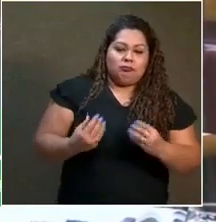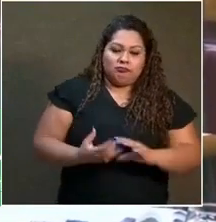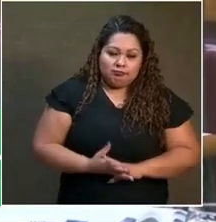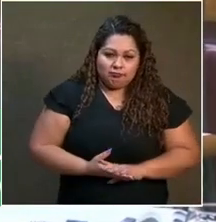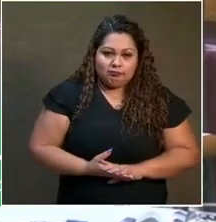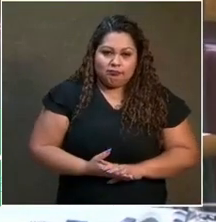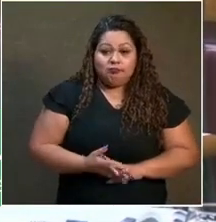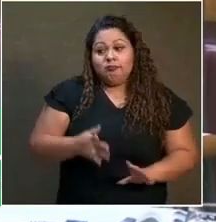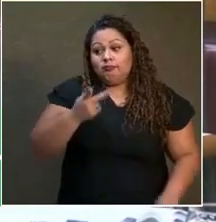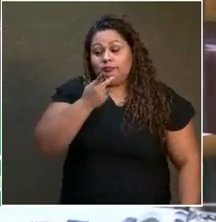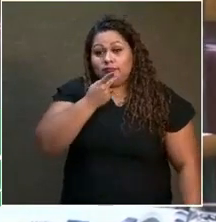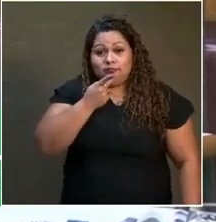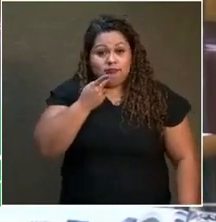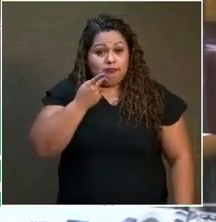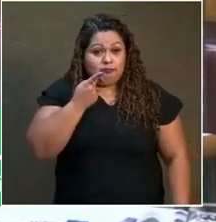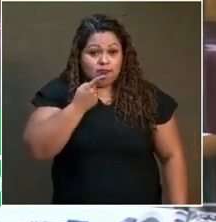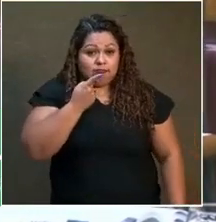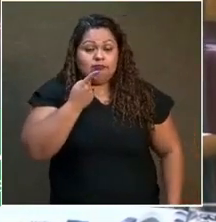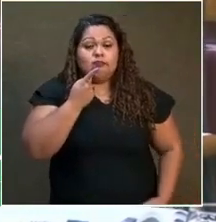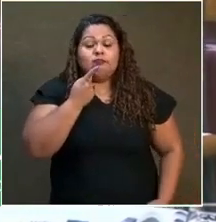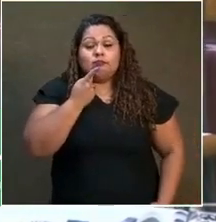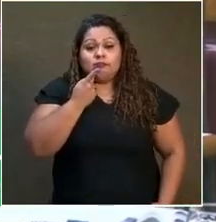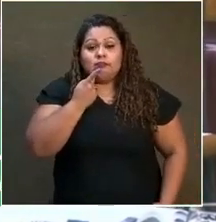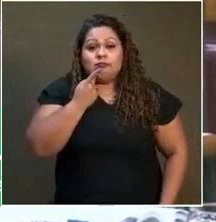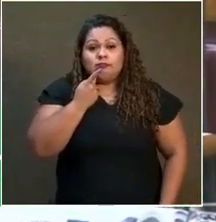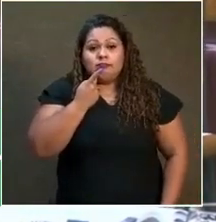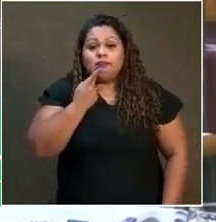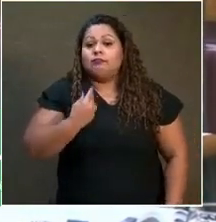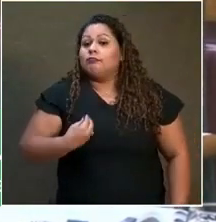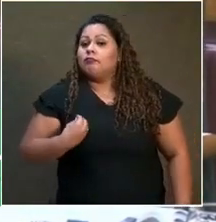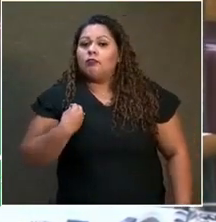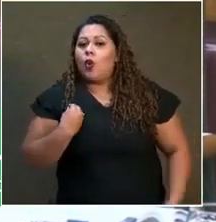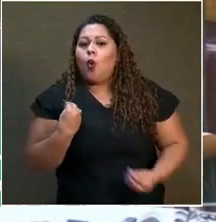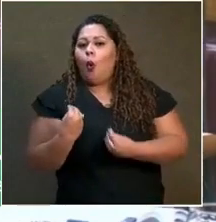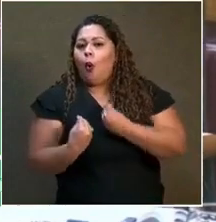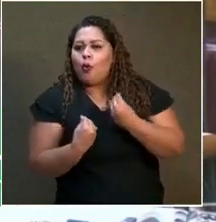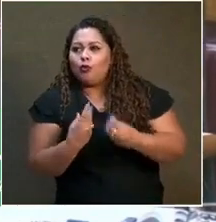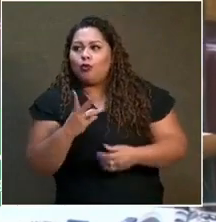o Cássio estava naquele dia.